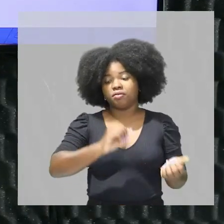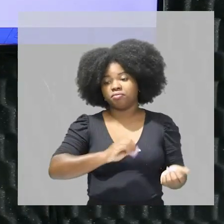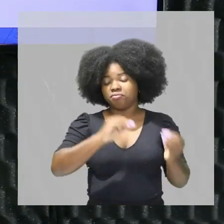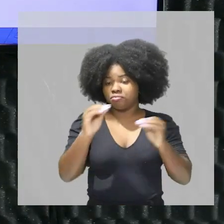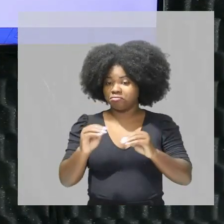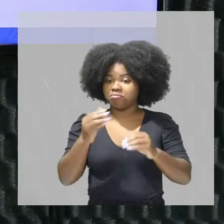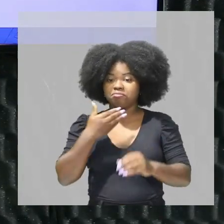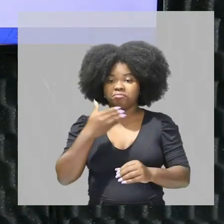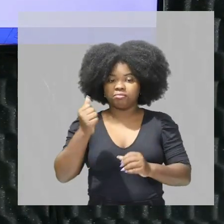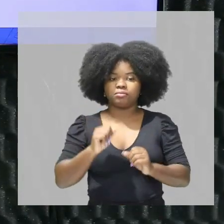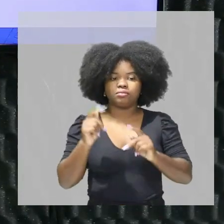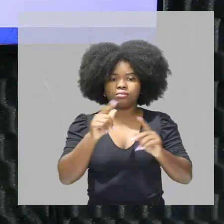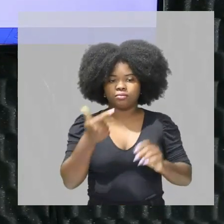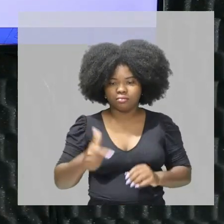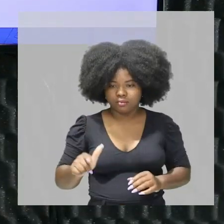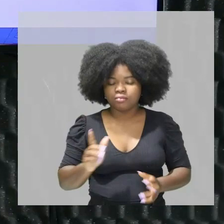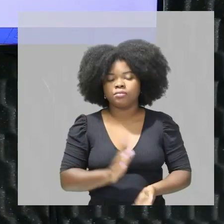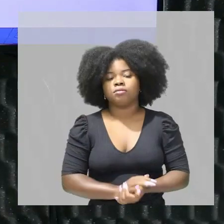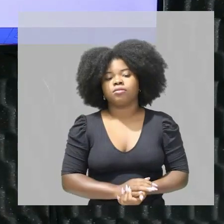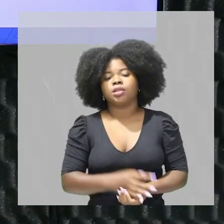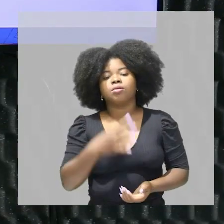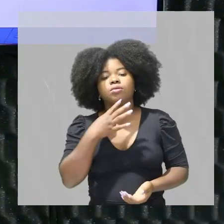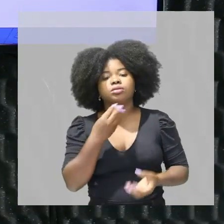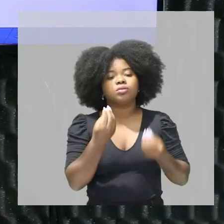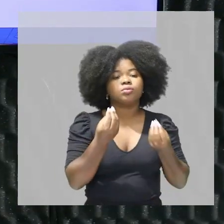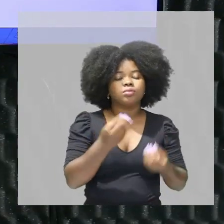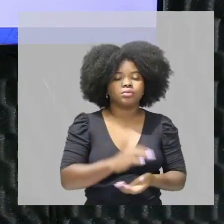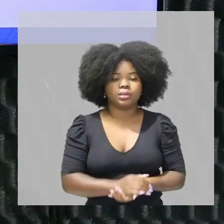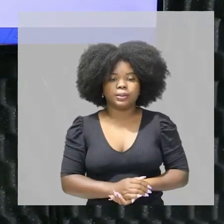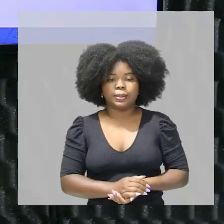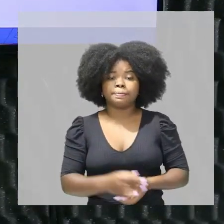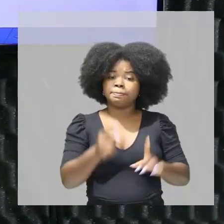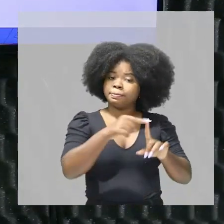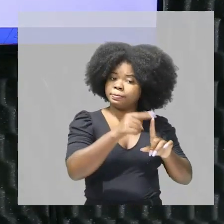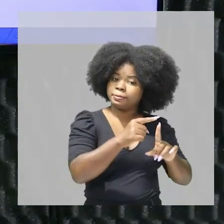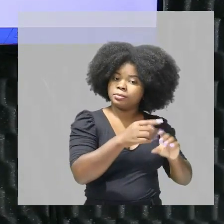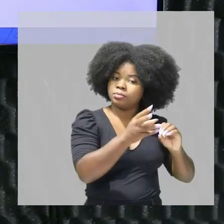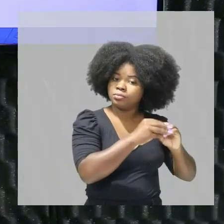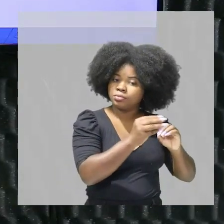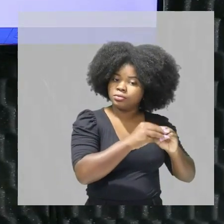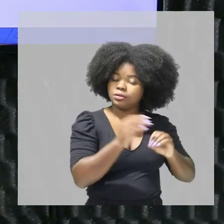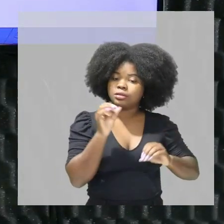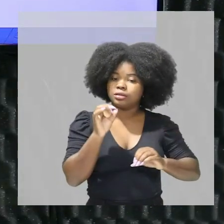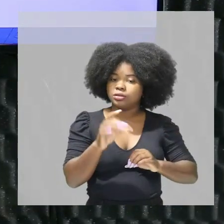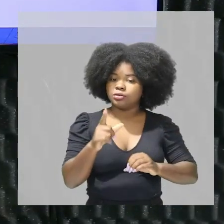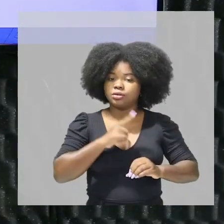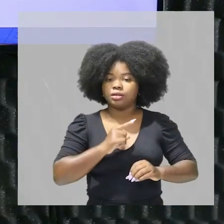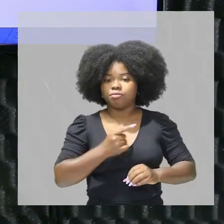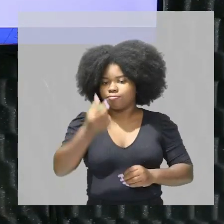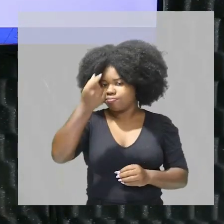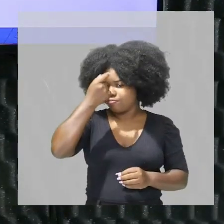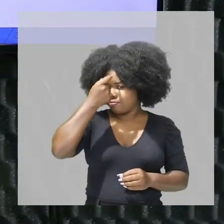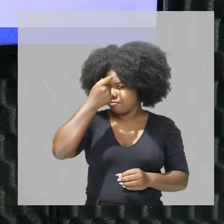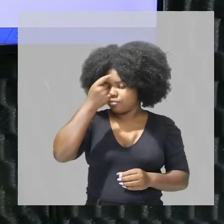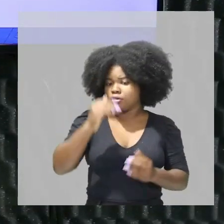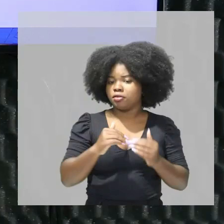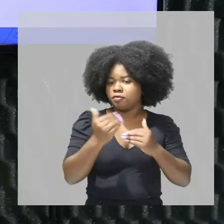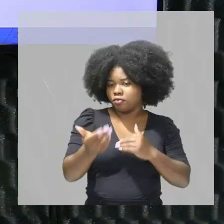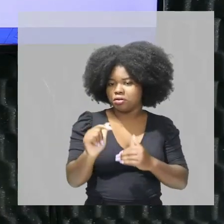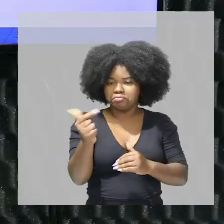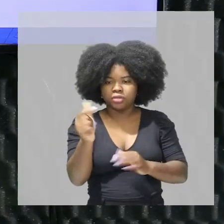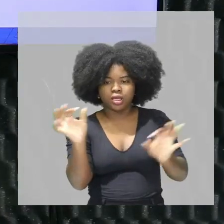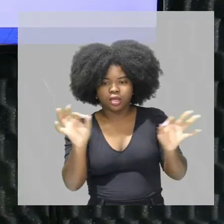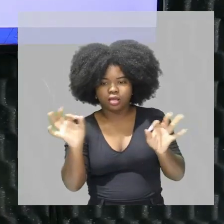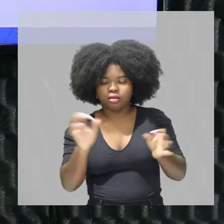conhecida como nós sabemos aqui que ele está falando um tipo de conhecimento que está somente na nossa consciência que fora não exista